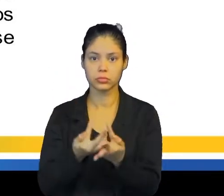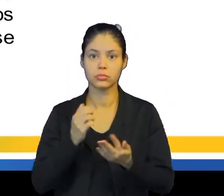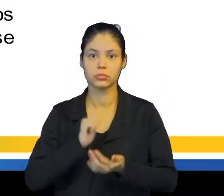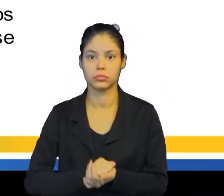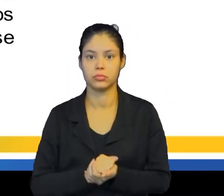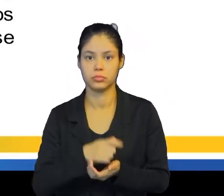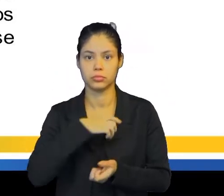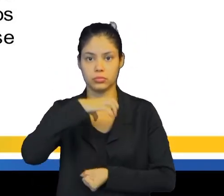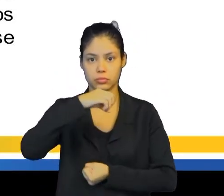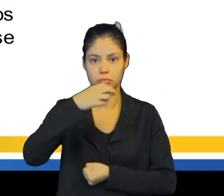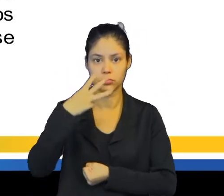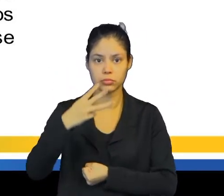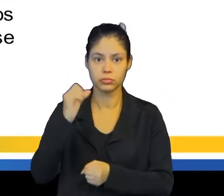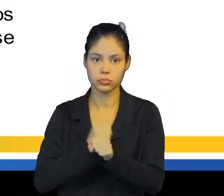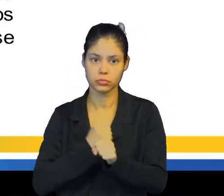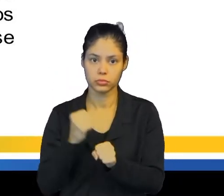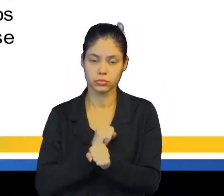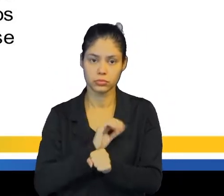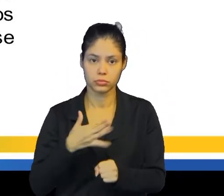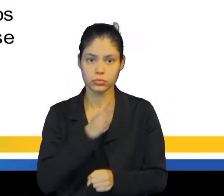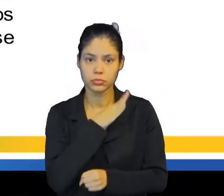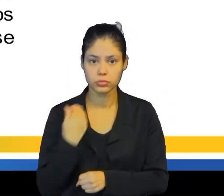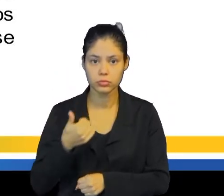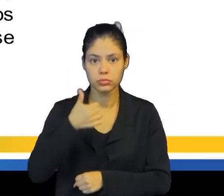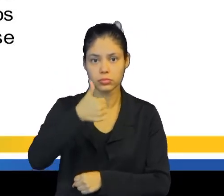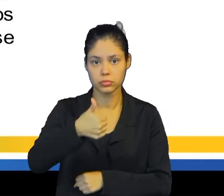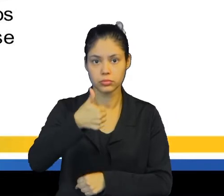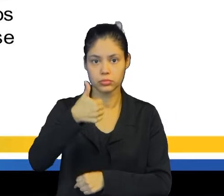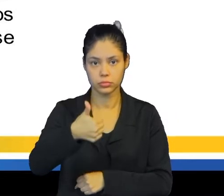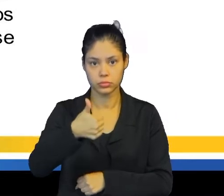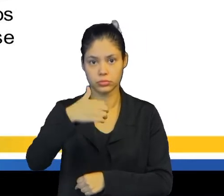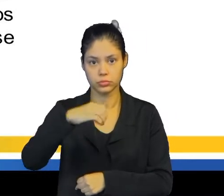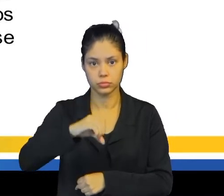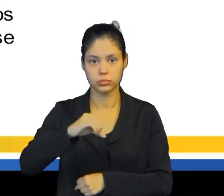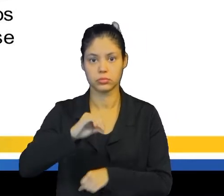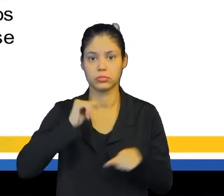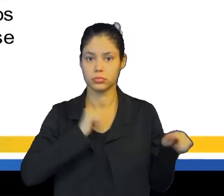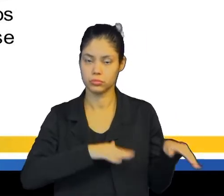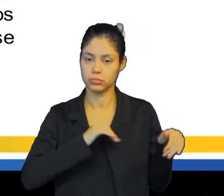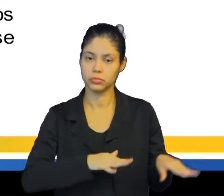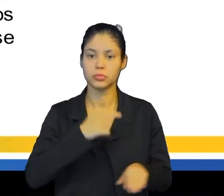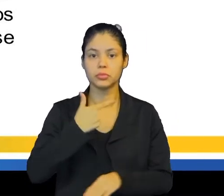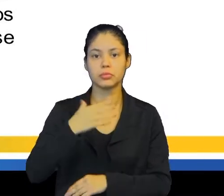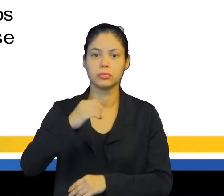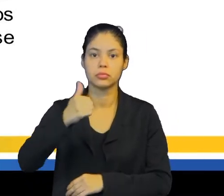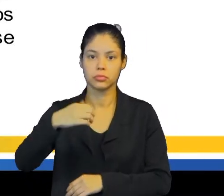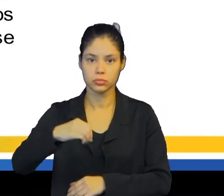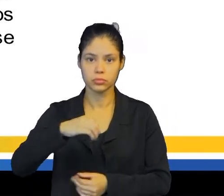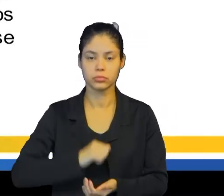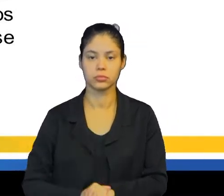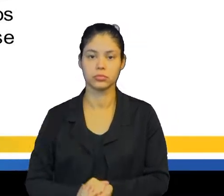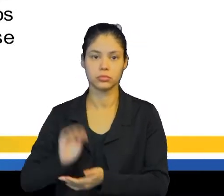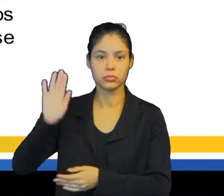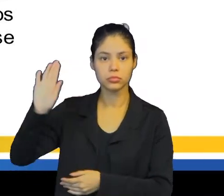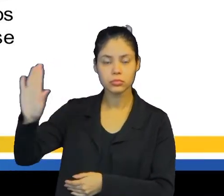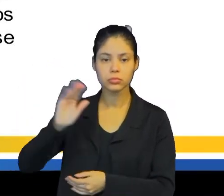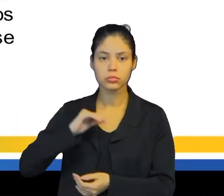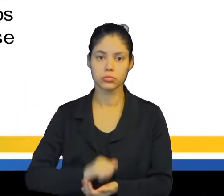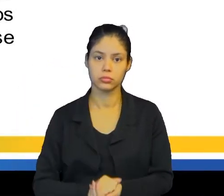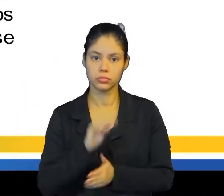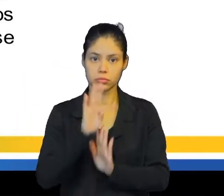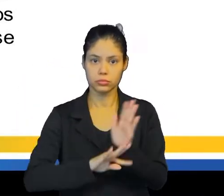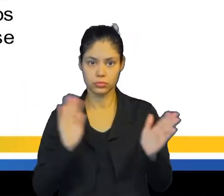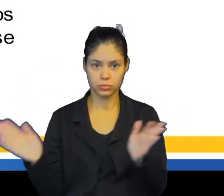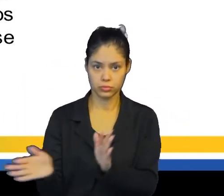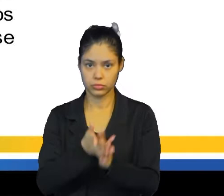Familiar. Tinha 93 anos quando faleceu em 19 de setembro de 2019. E foi esse